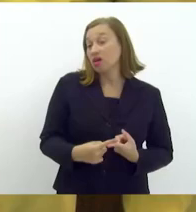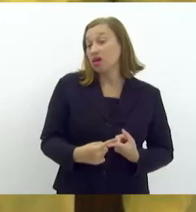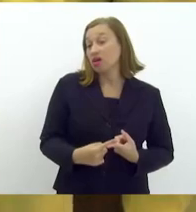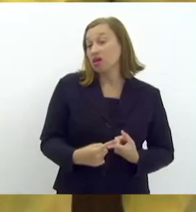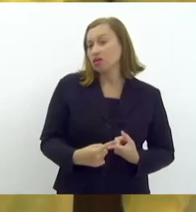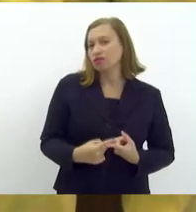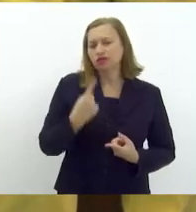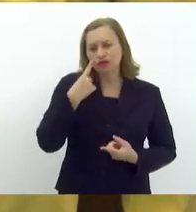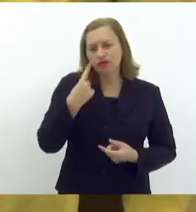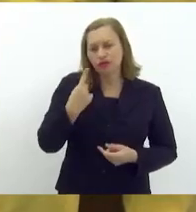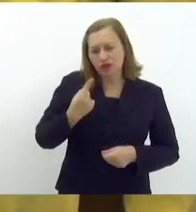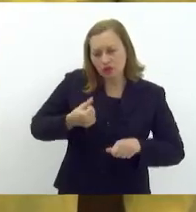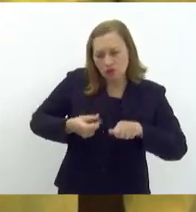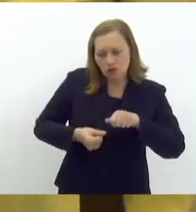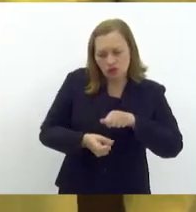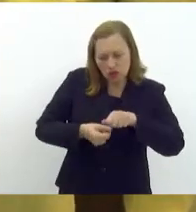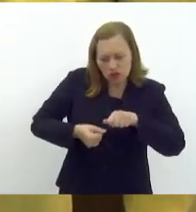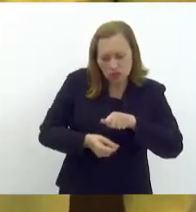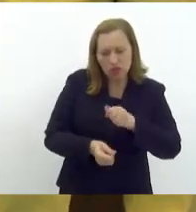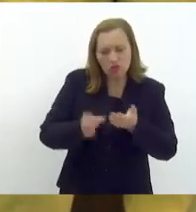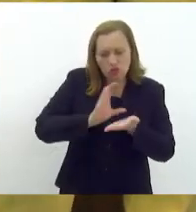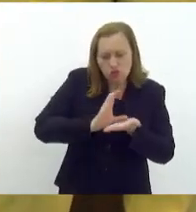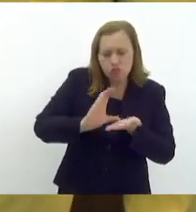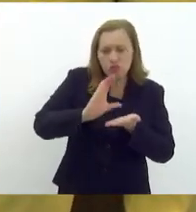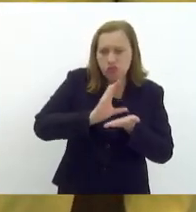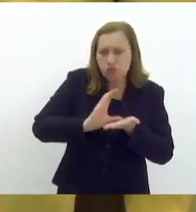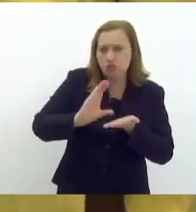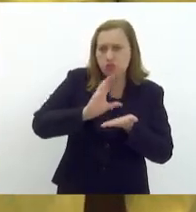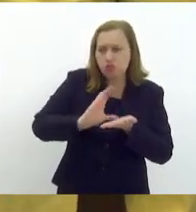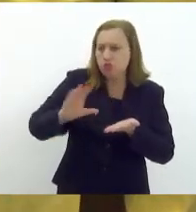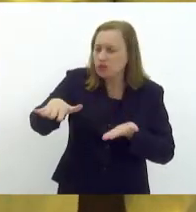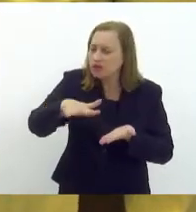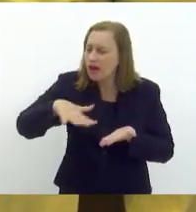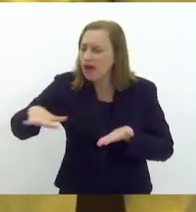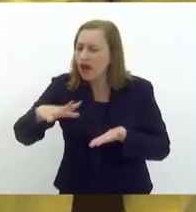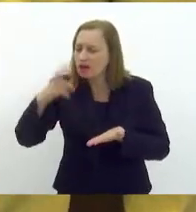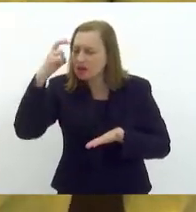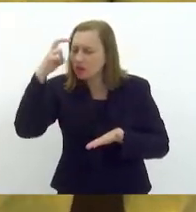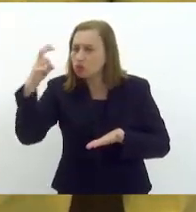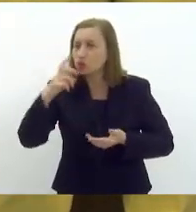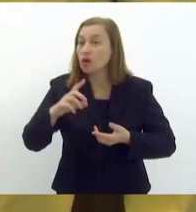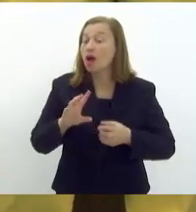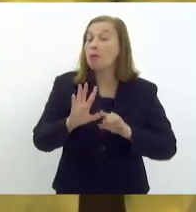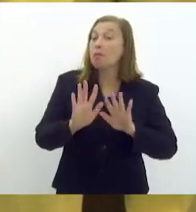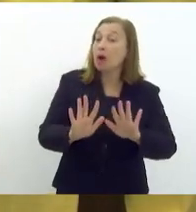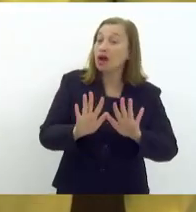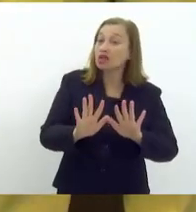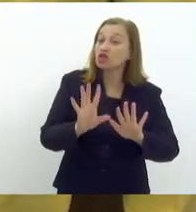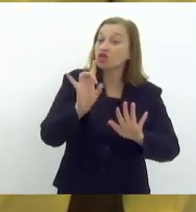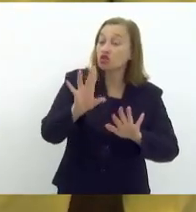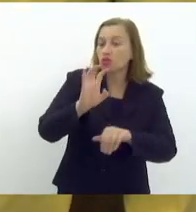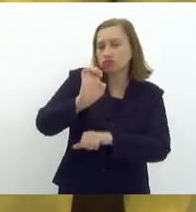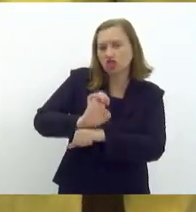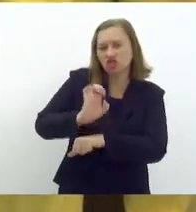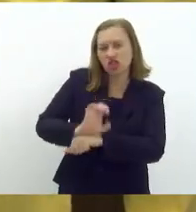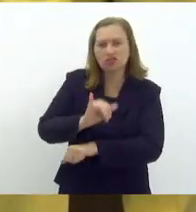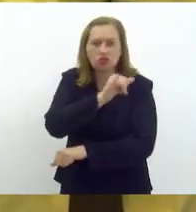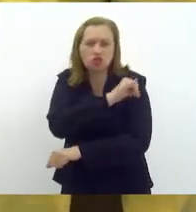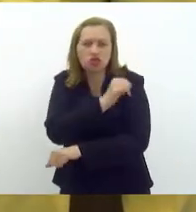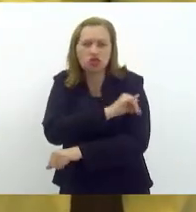tido um investimento investimento cada vez maior na área da Cultura só para o estado do Rio de Janeiro